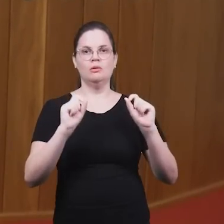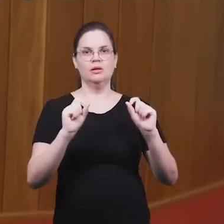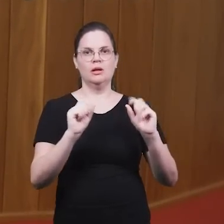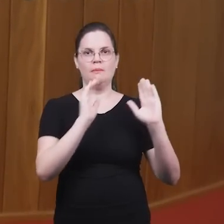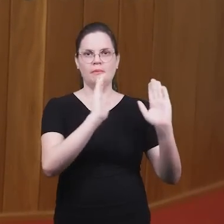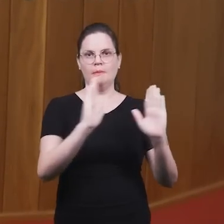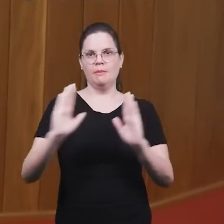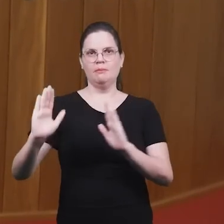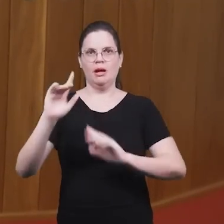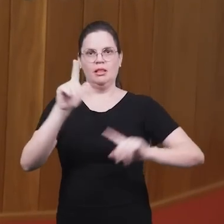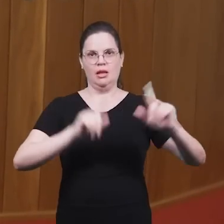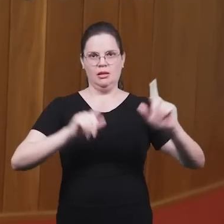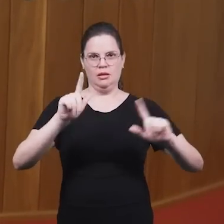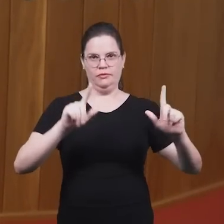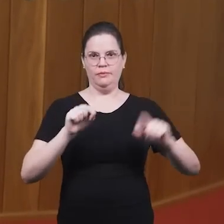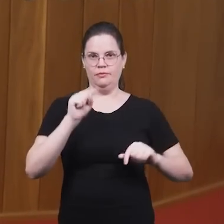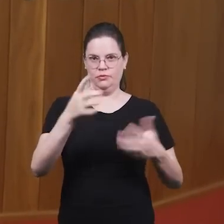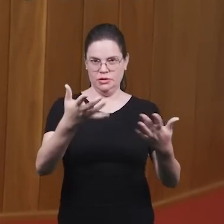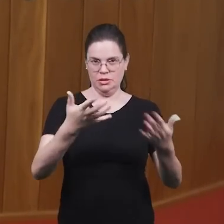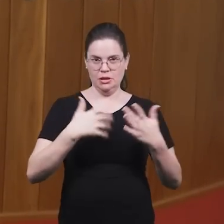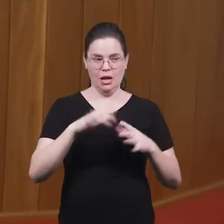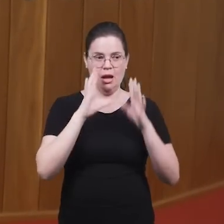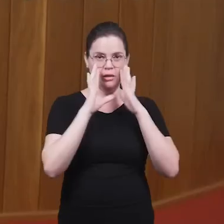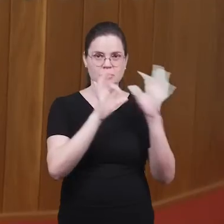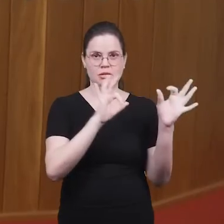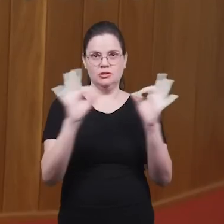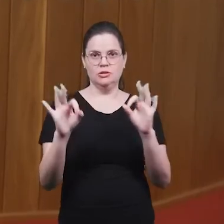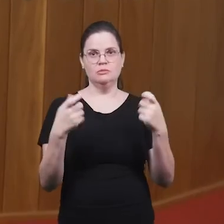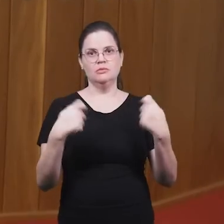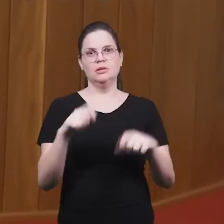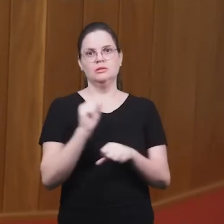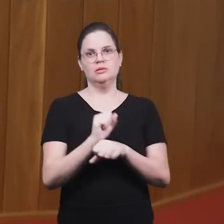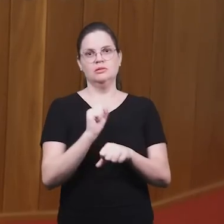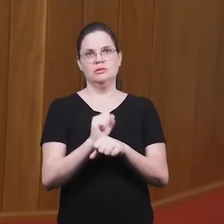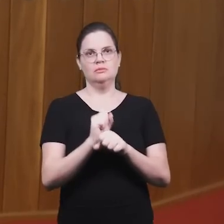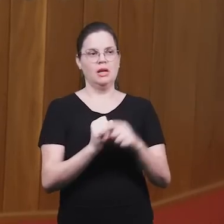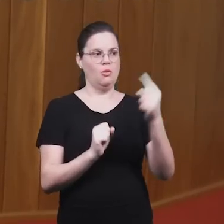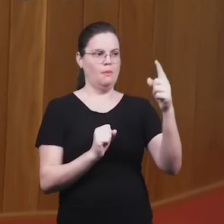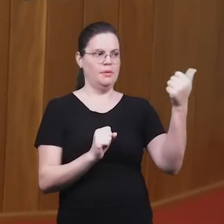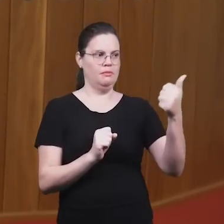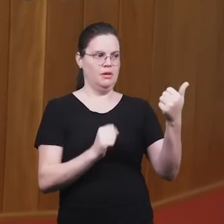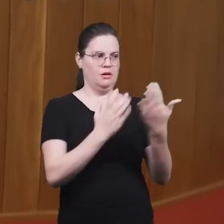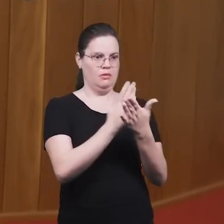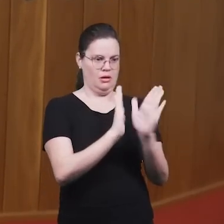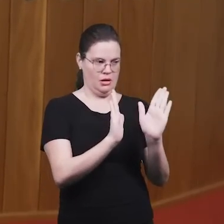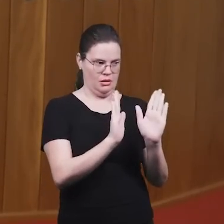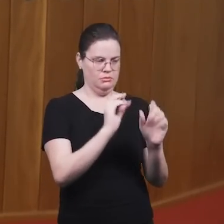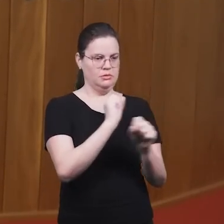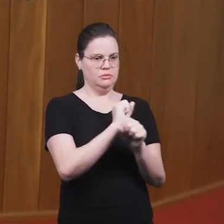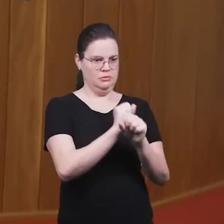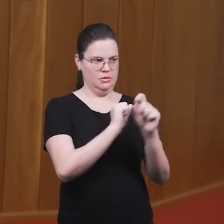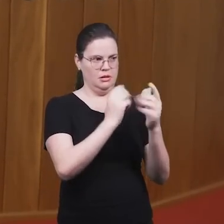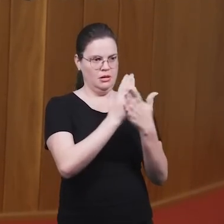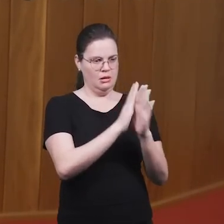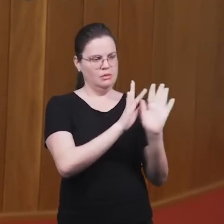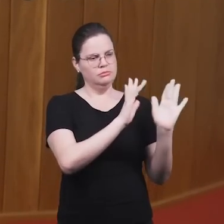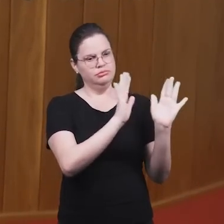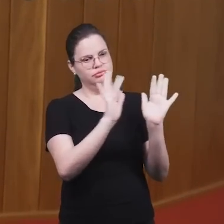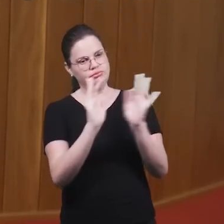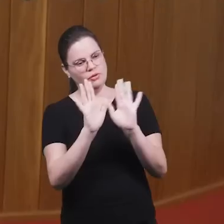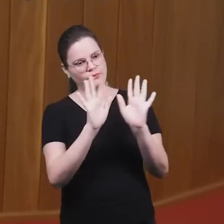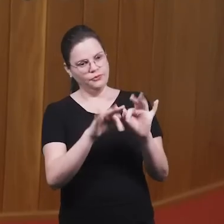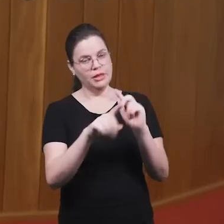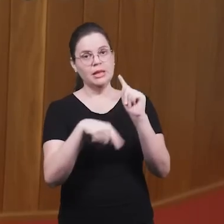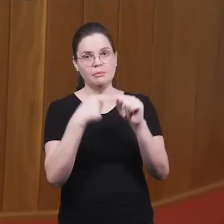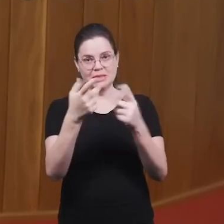na televisão. Se você queria assistir aquele desenho, você tinha que esperar o outro acabar. Esperava o outro até